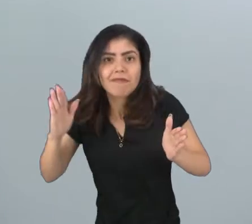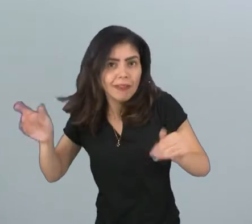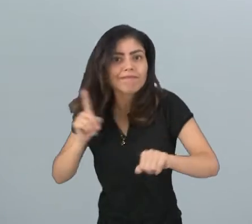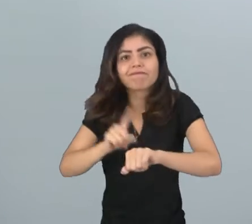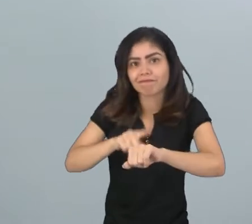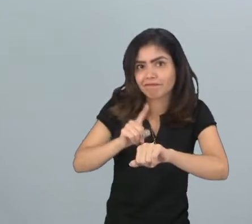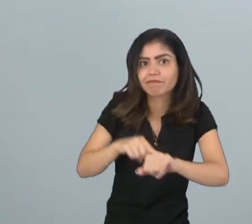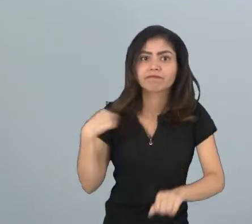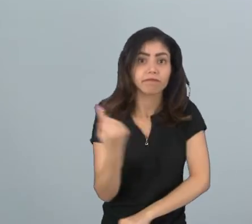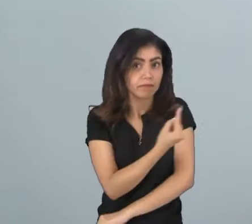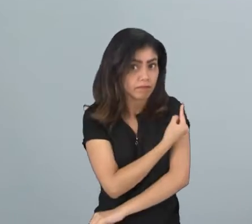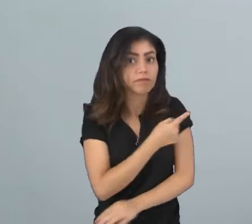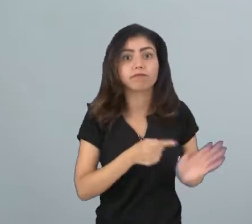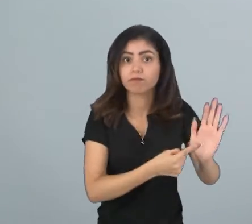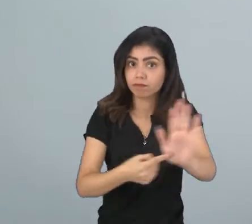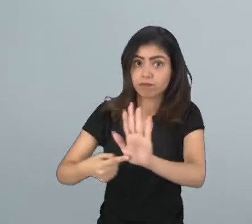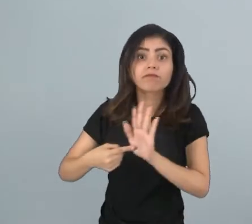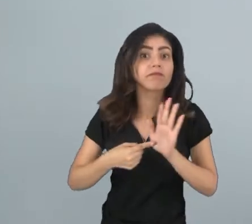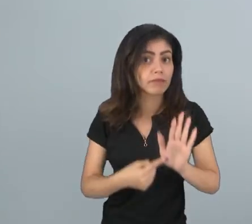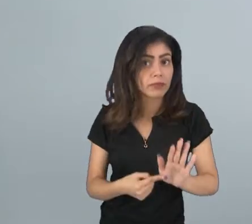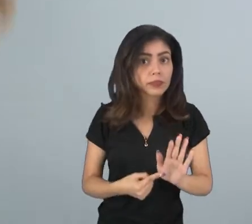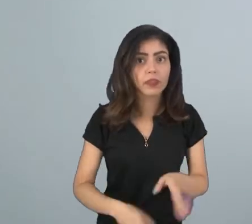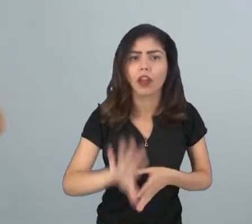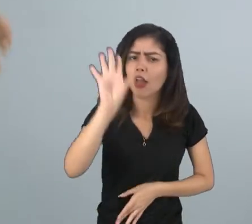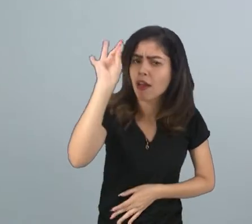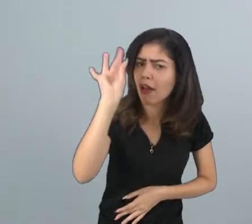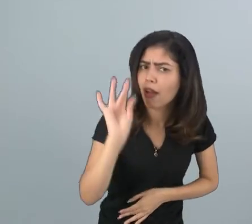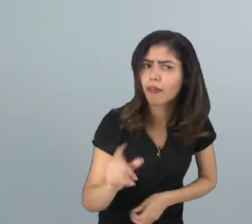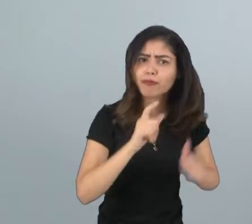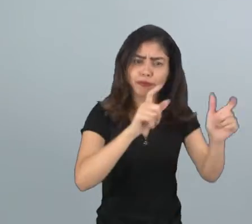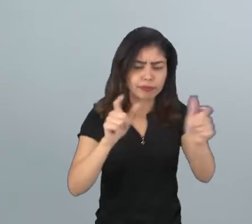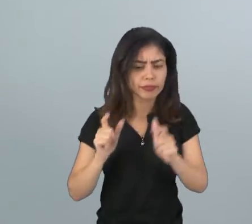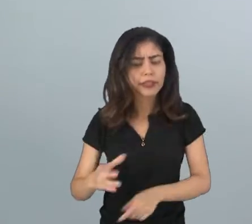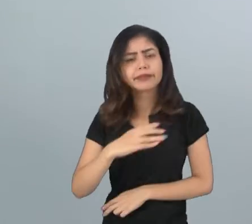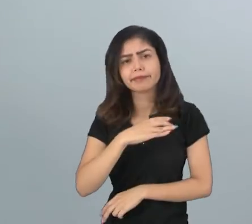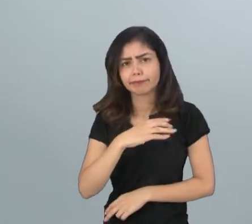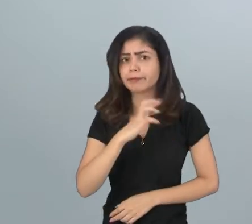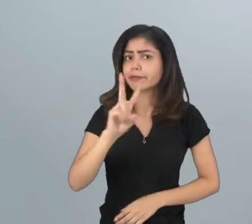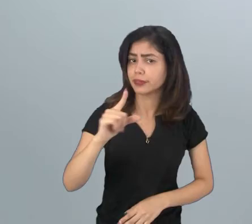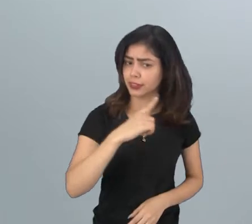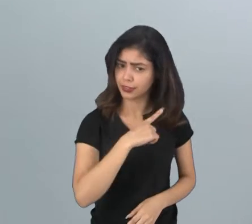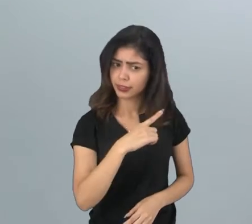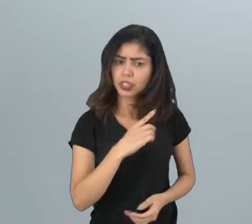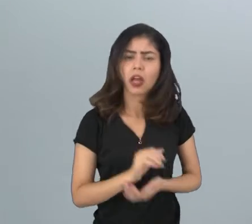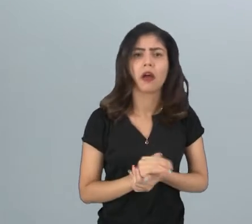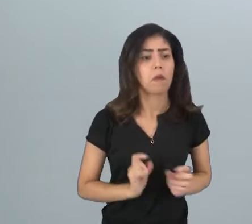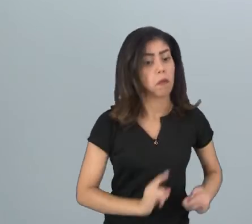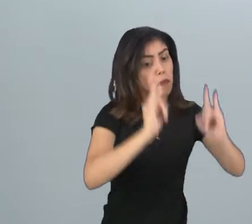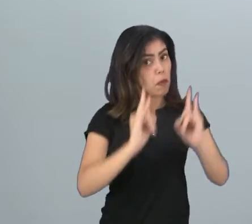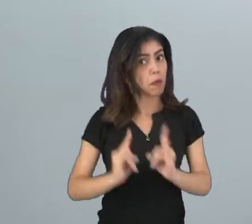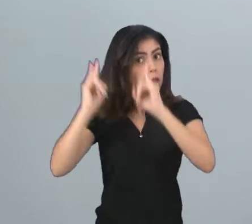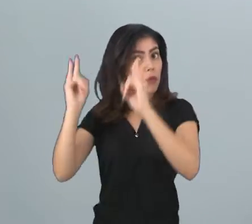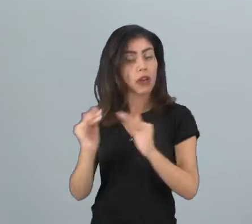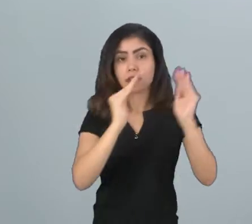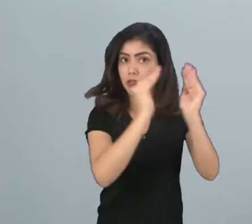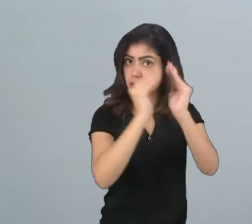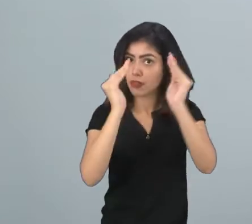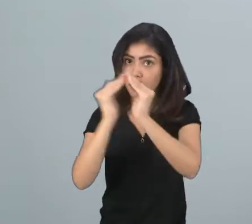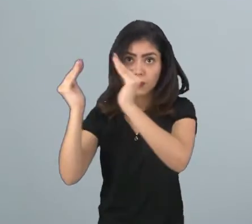E isso vai nos mostrar que em cada lugar da cidade vai existir alguns prédios, algumas